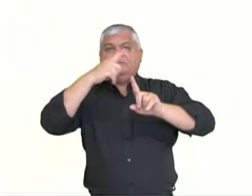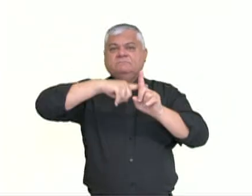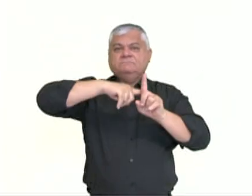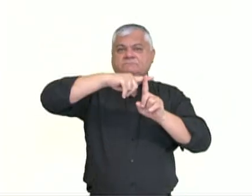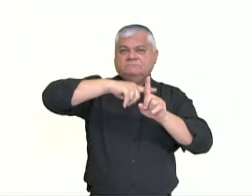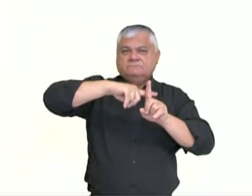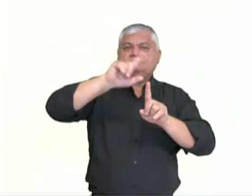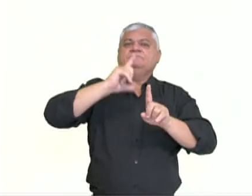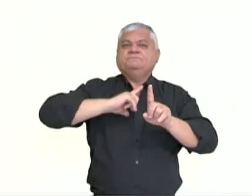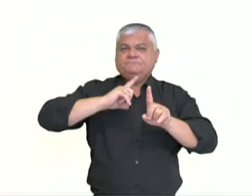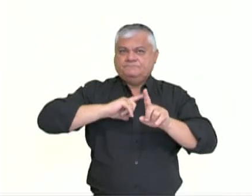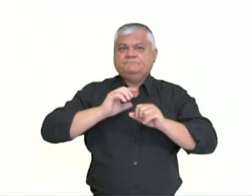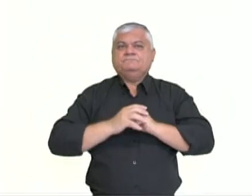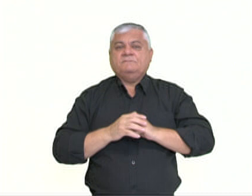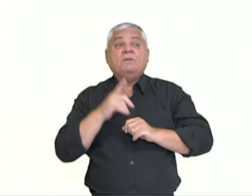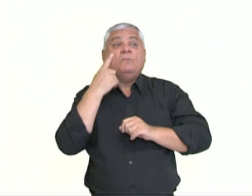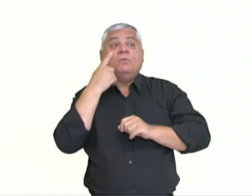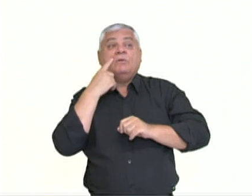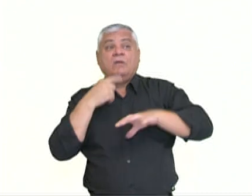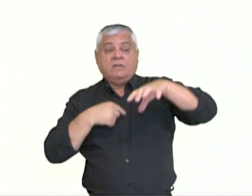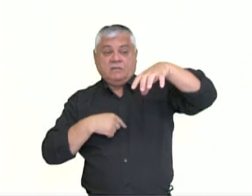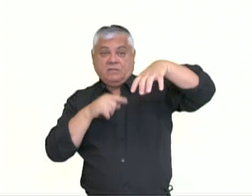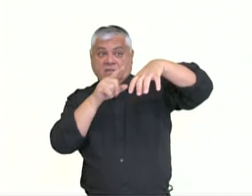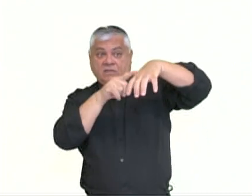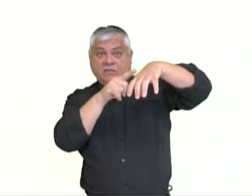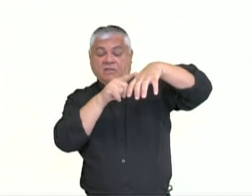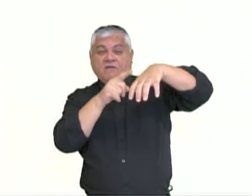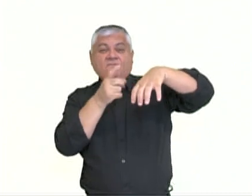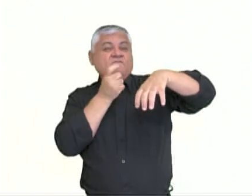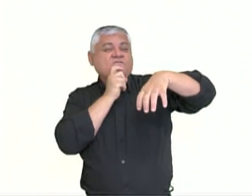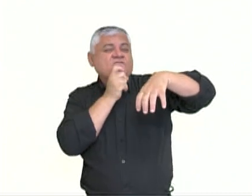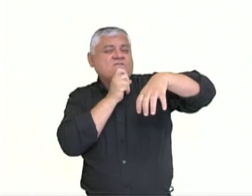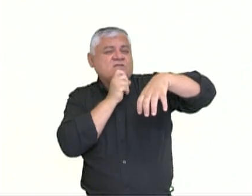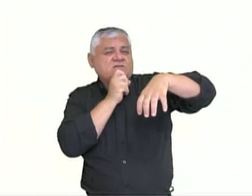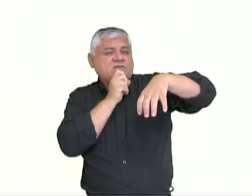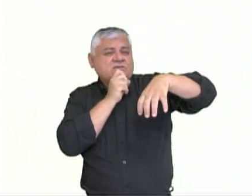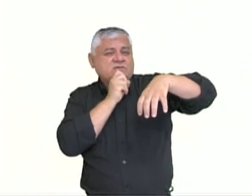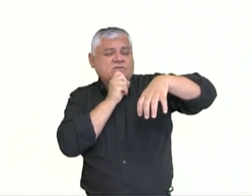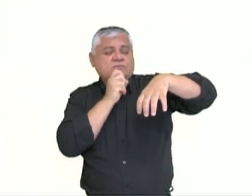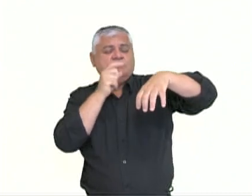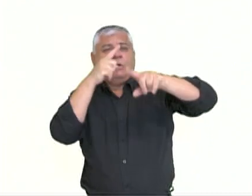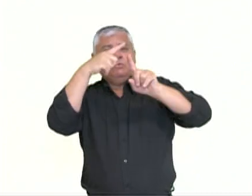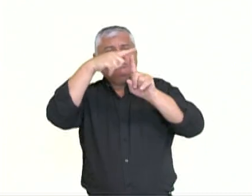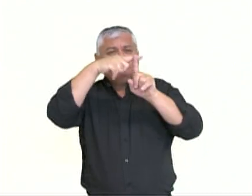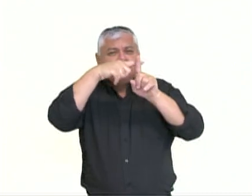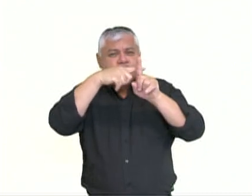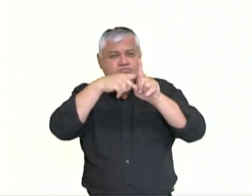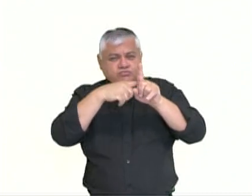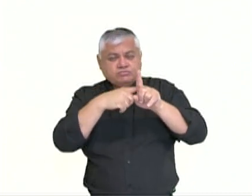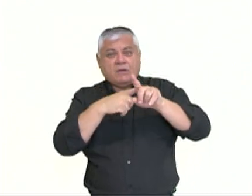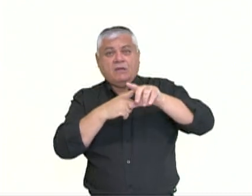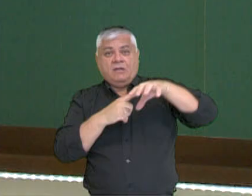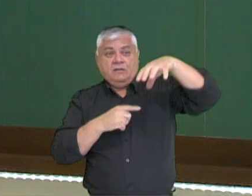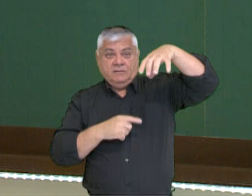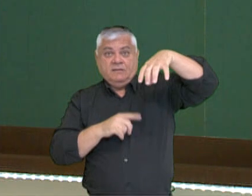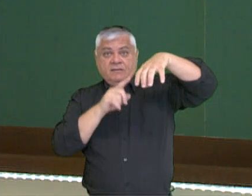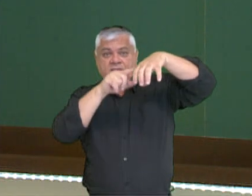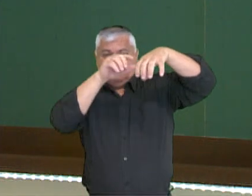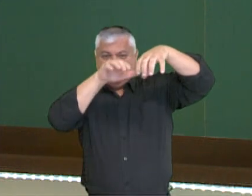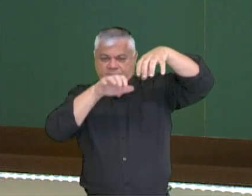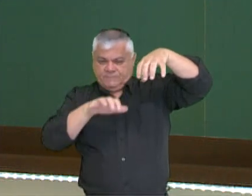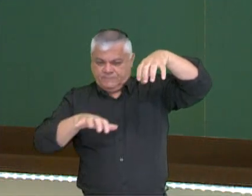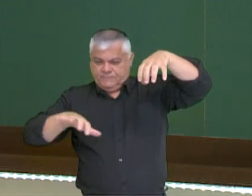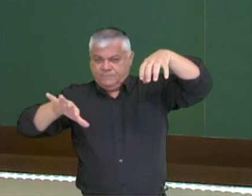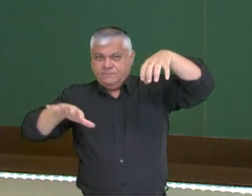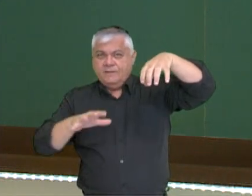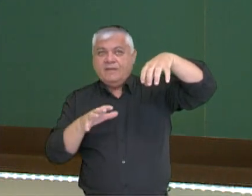neste caso aqui do nosso exemplo. Temperaturas mais baixas em lugares de maior altitude. Massas de